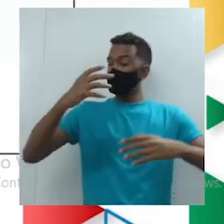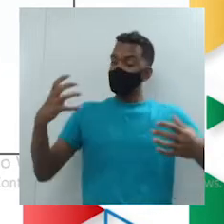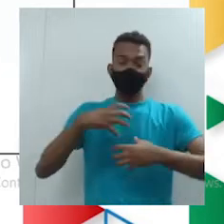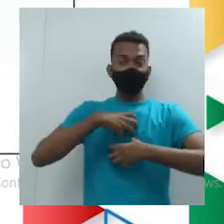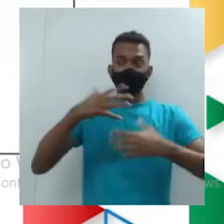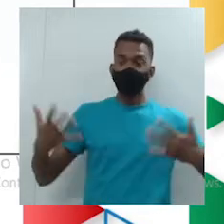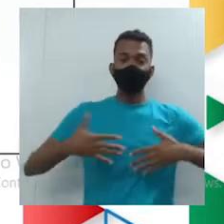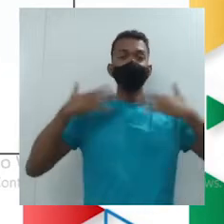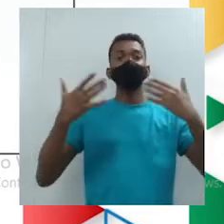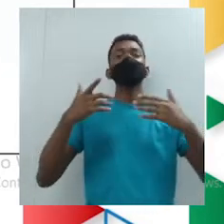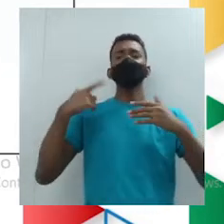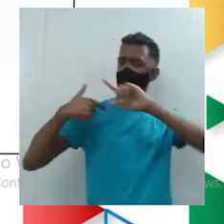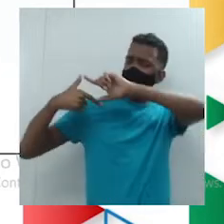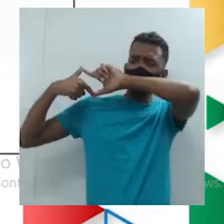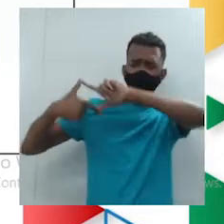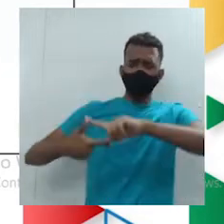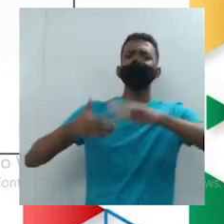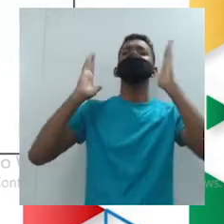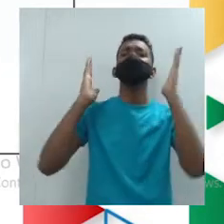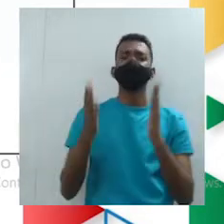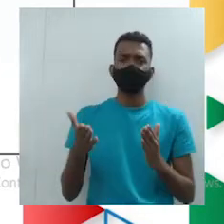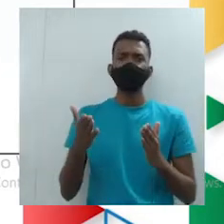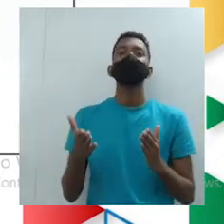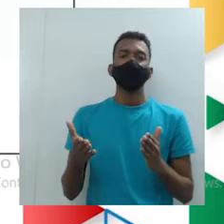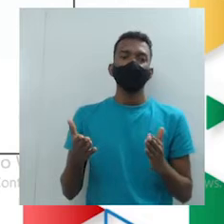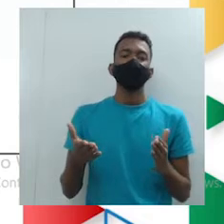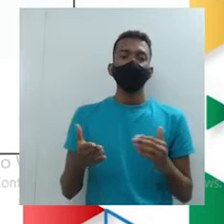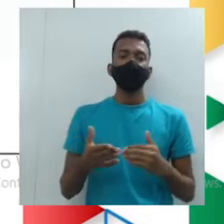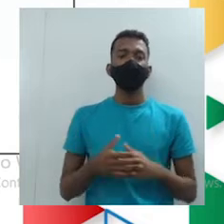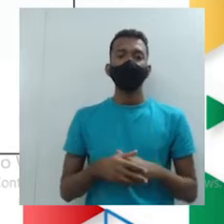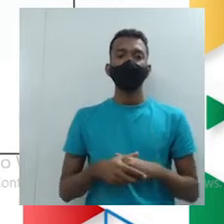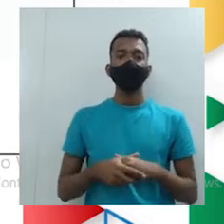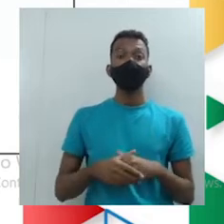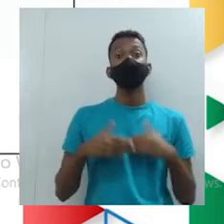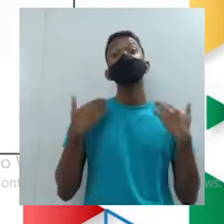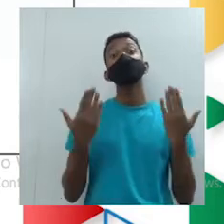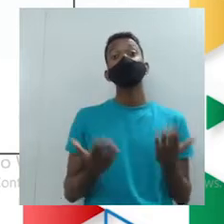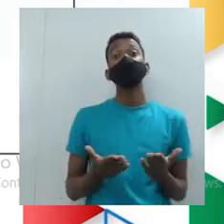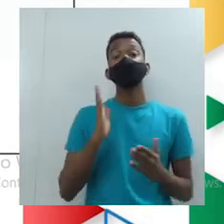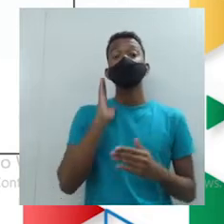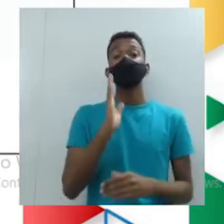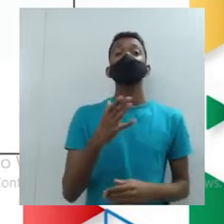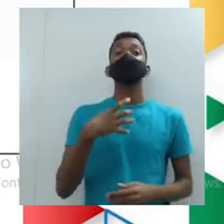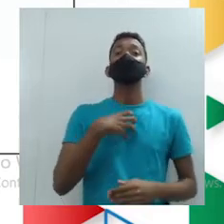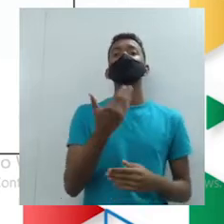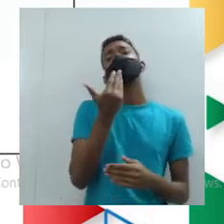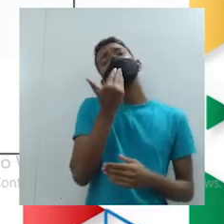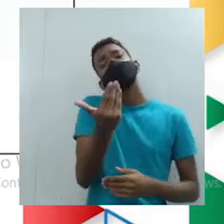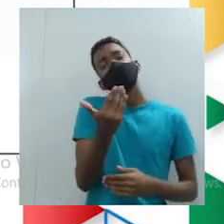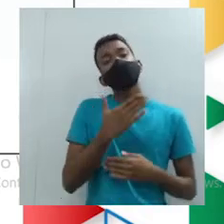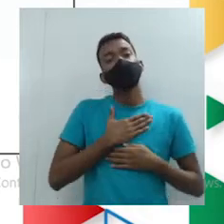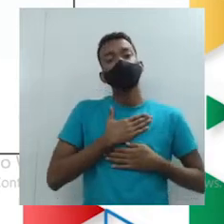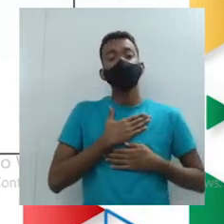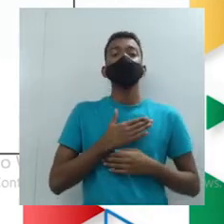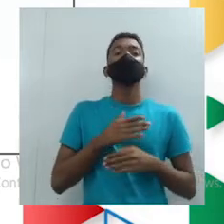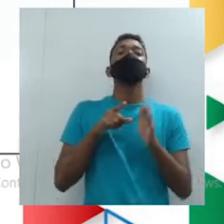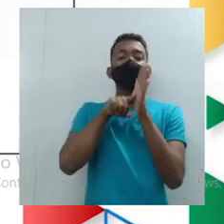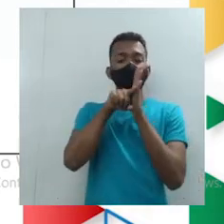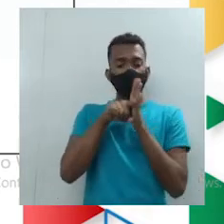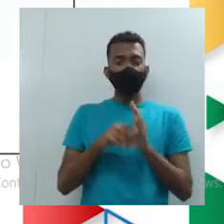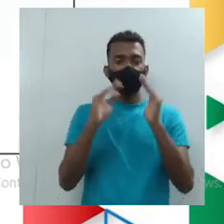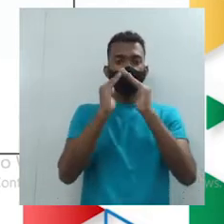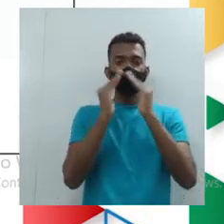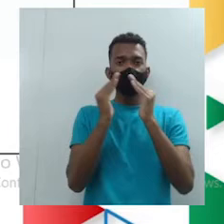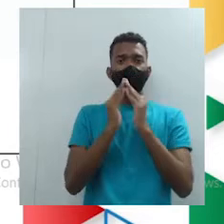Robson. Ele pegou algo tradicional e fez diferente. Exatamente. Então, fica o pedido meu. Pesquisa em casa,